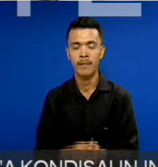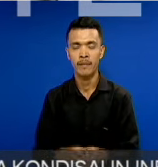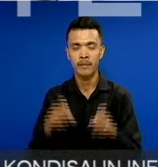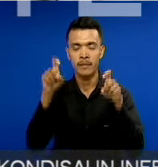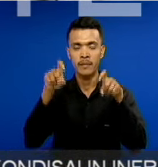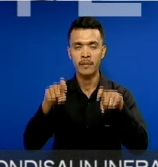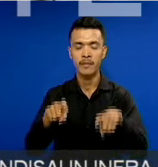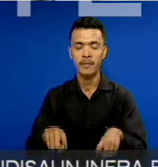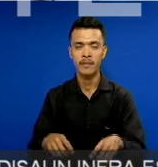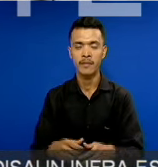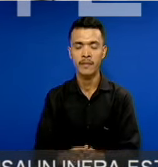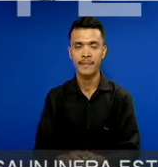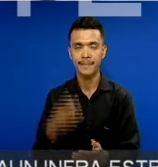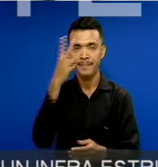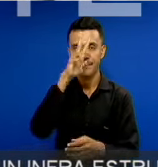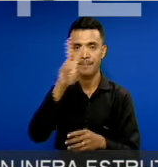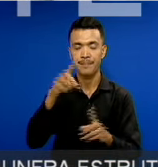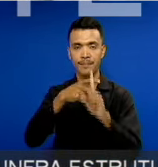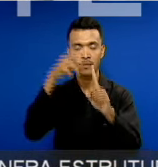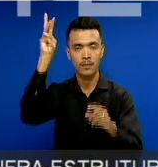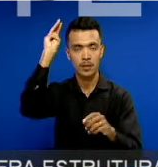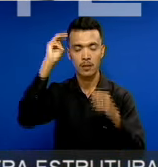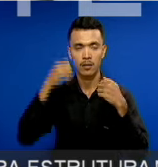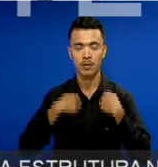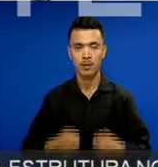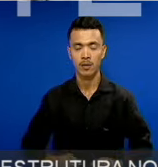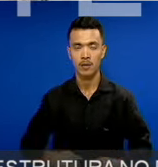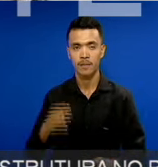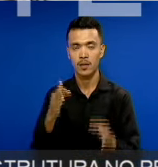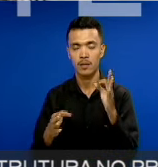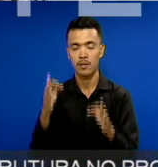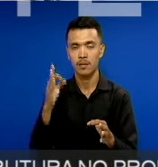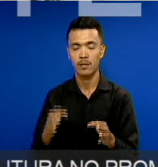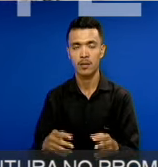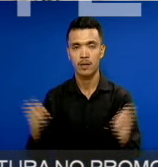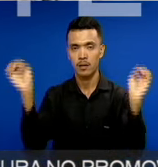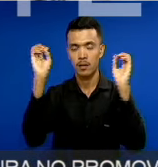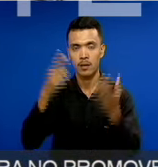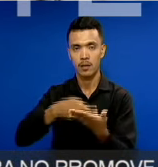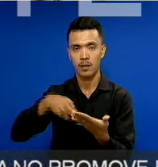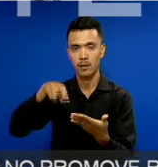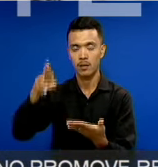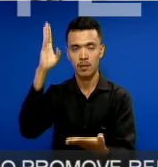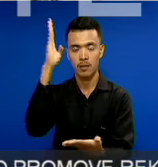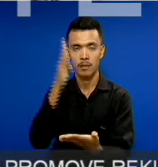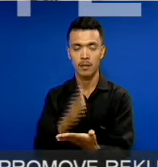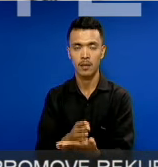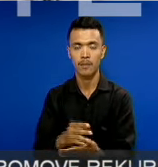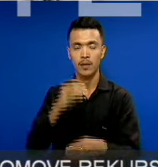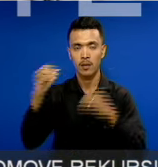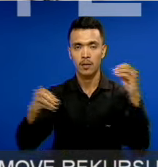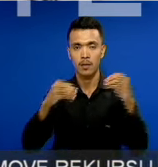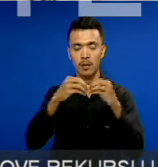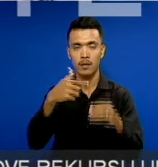Persija e licenciamento do Ministério Saúde, ONU, né? Bela lo importam, com a licença, né? Bando total. Depois, quando a Coca-Cola,